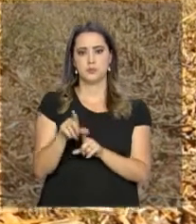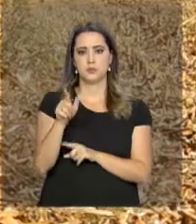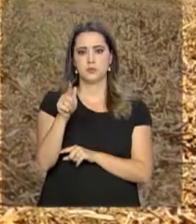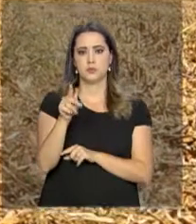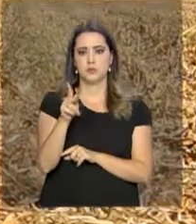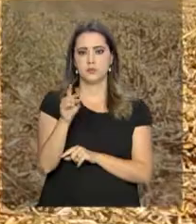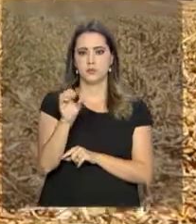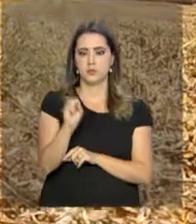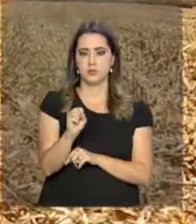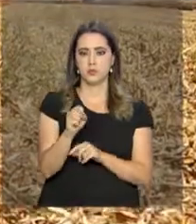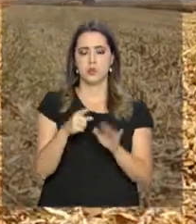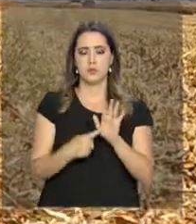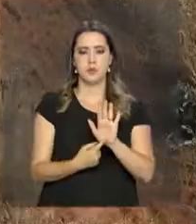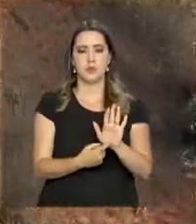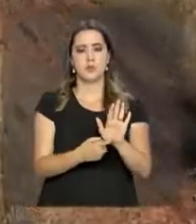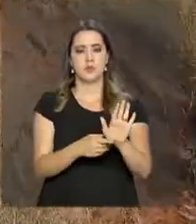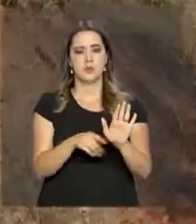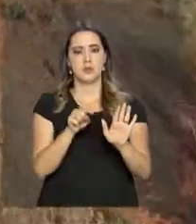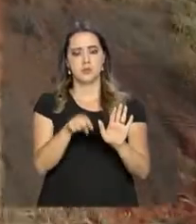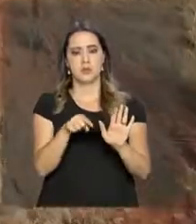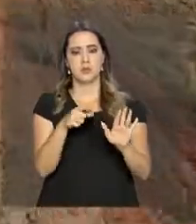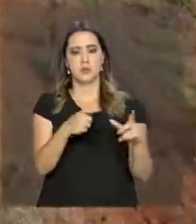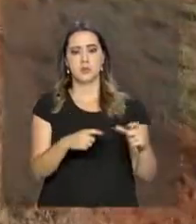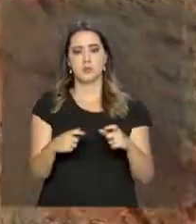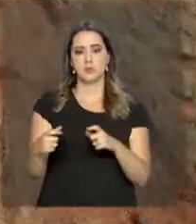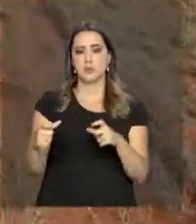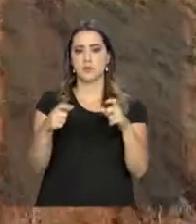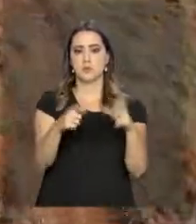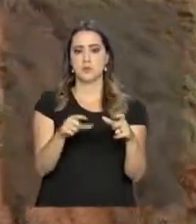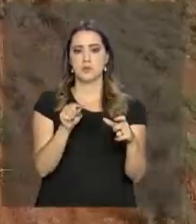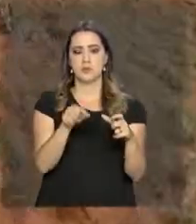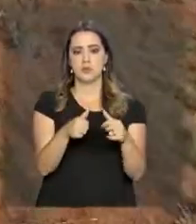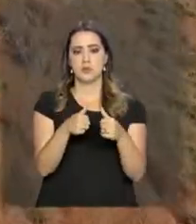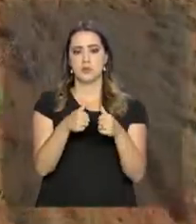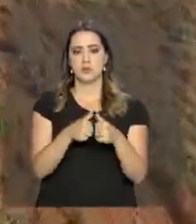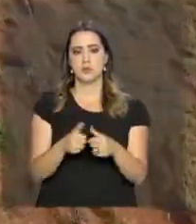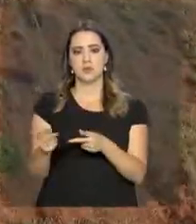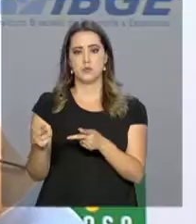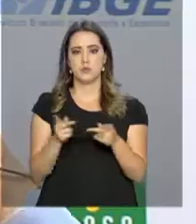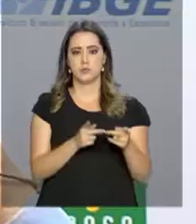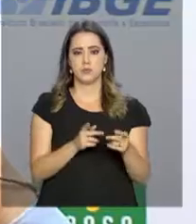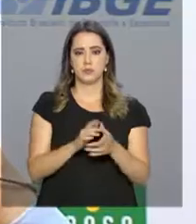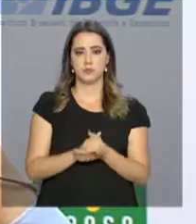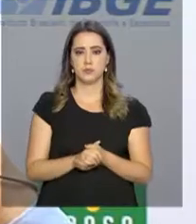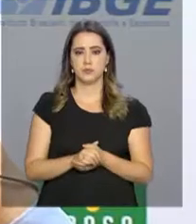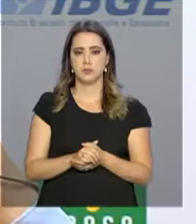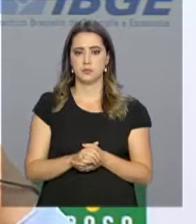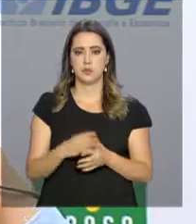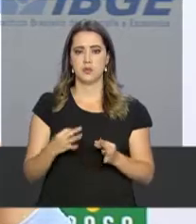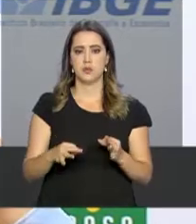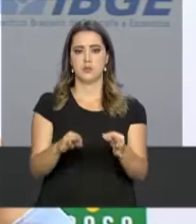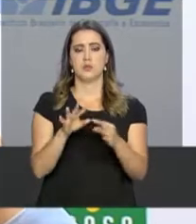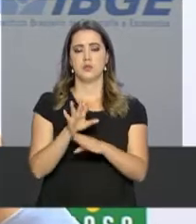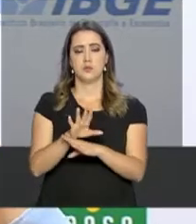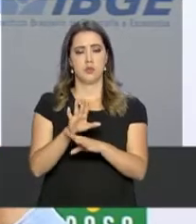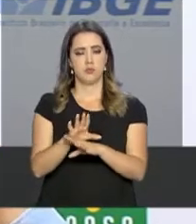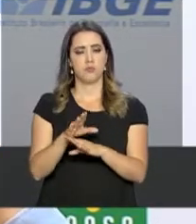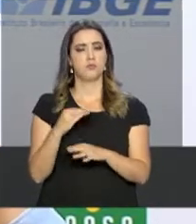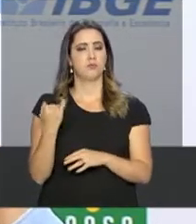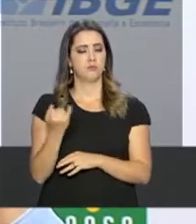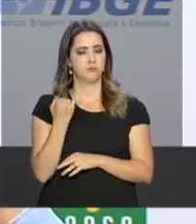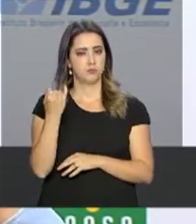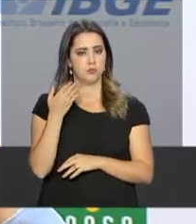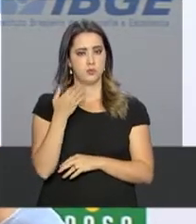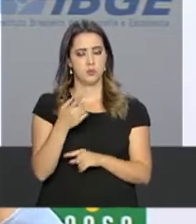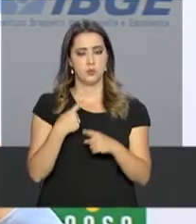para mostrar por exemplo os endereços dos estabelecimentos a serem visitados a tecnologia ajudou bastante o que também